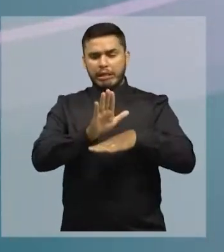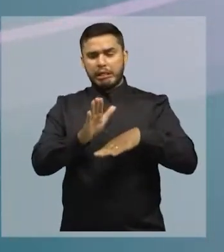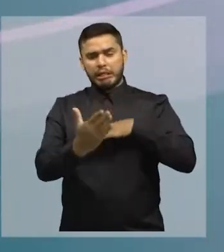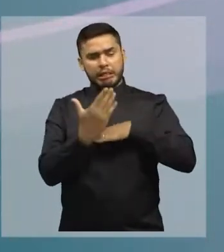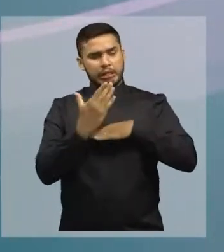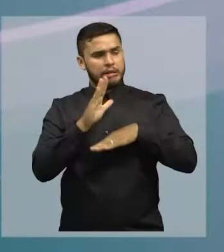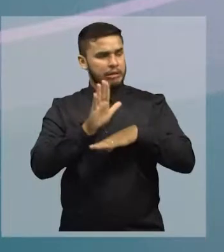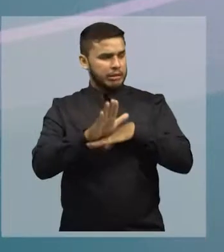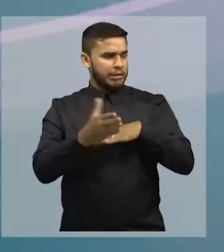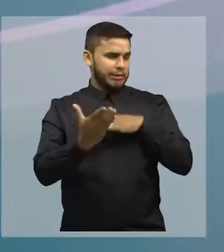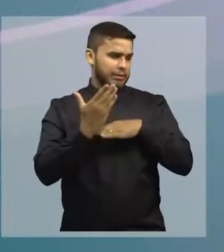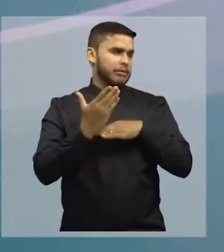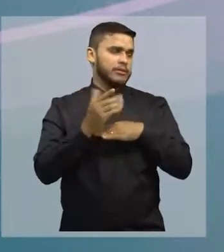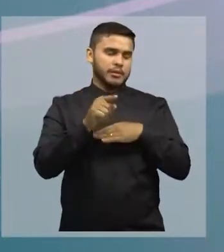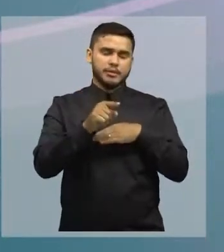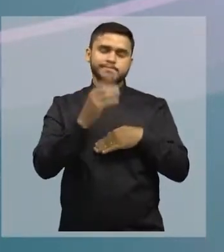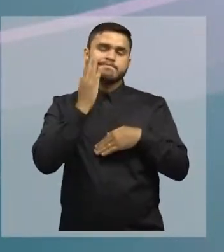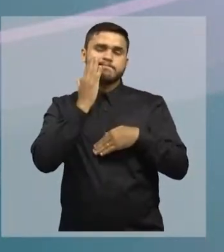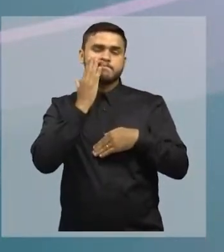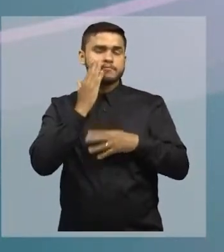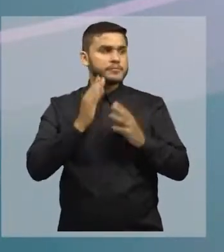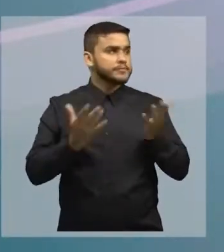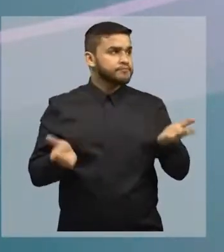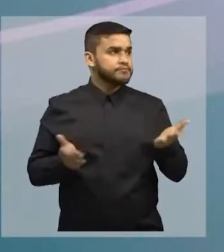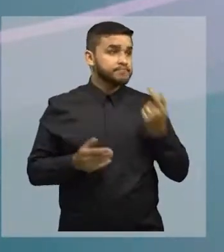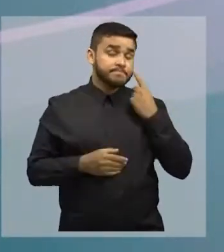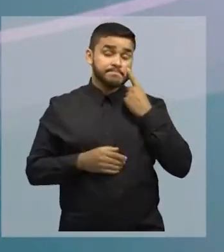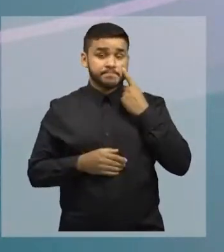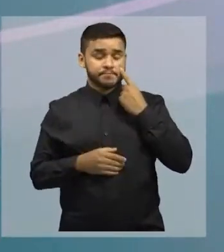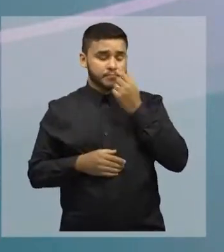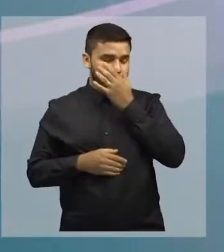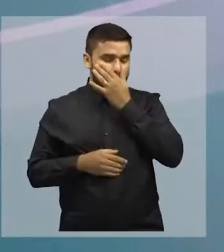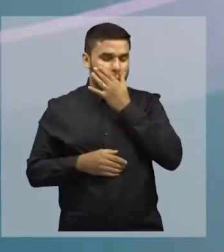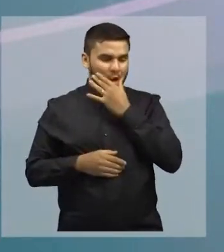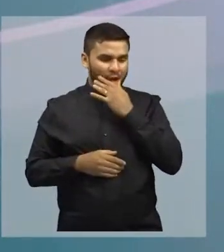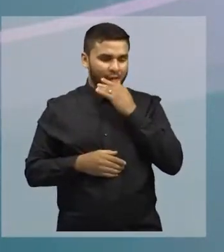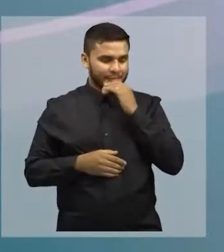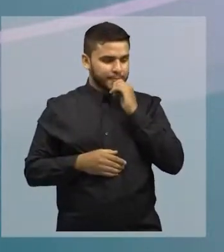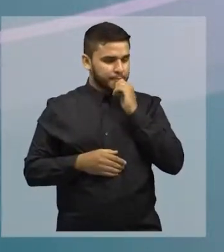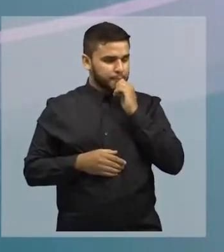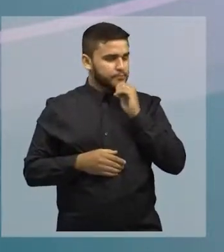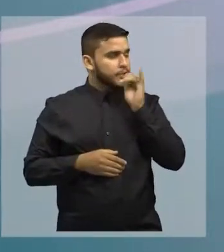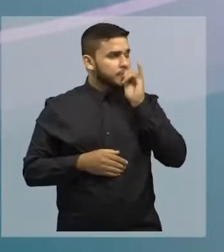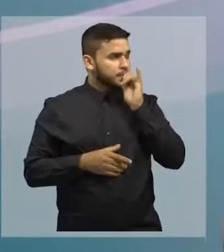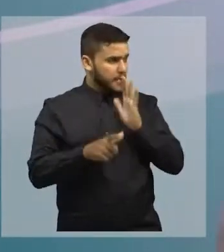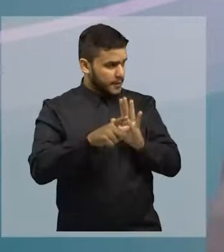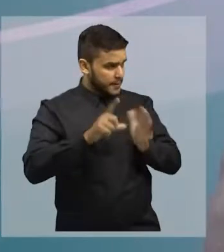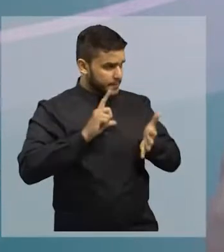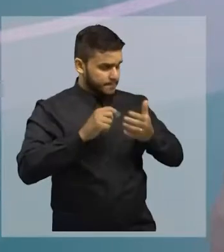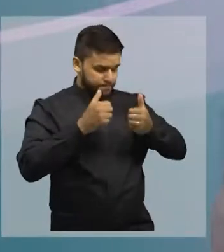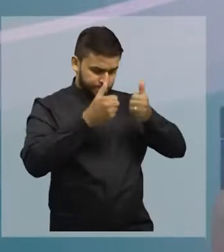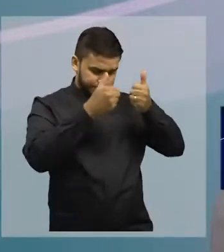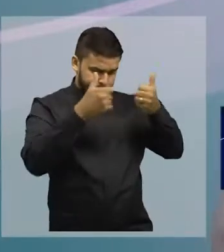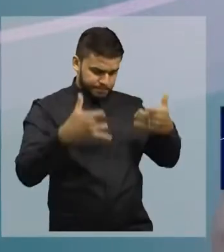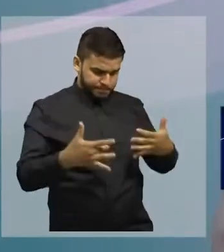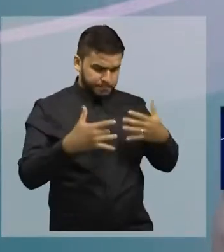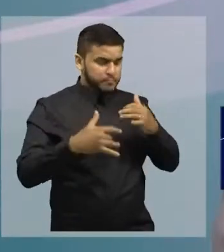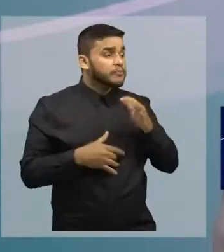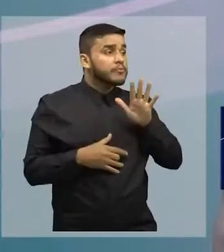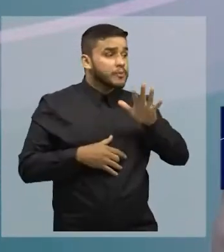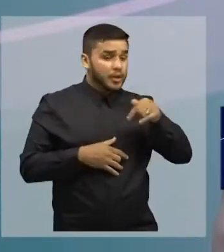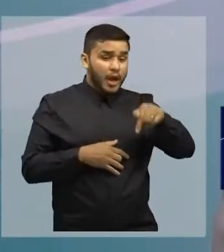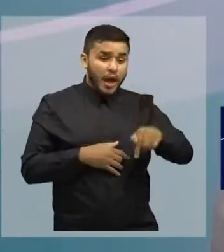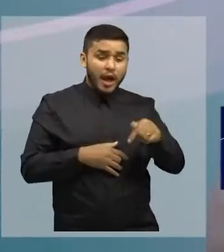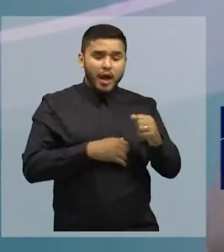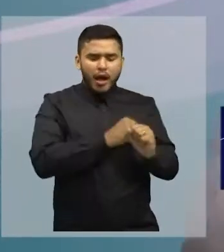muito fácil você dizer, olha, eu vou... respondendo, concluindo aquela fala que tem a ver com isso, é o seguinte, ele vê, a gente vive